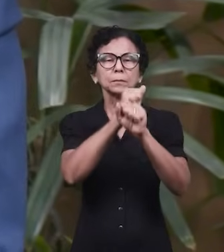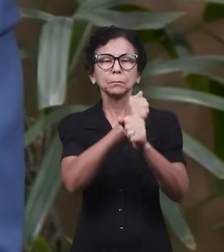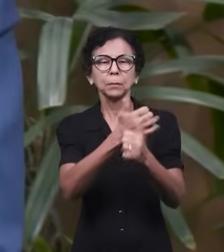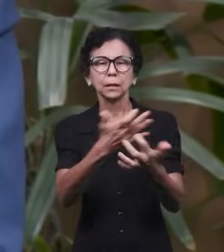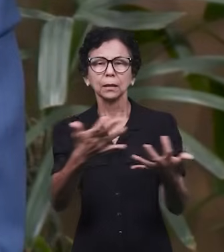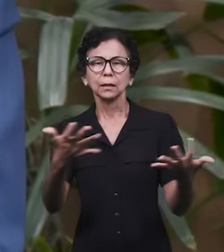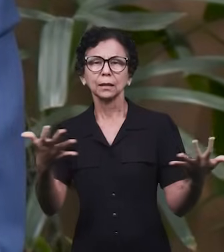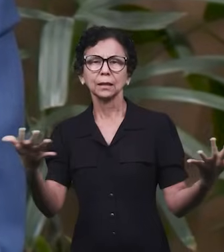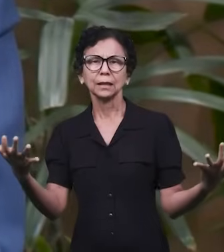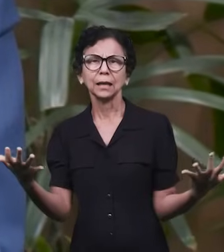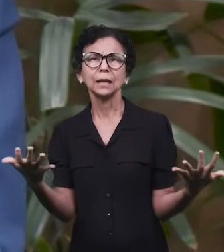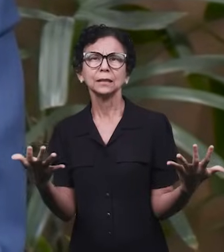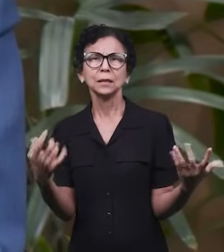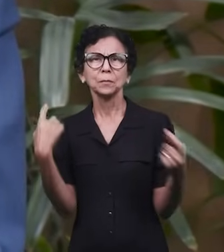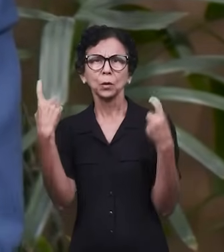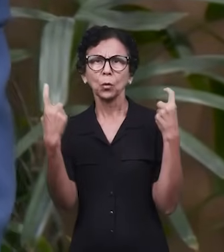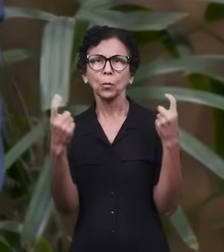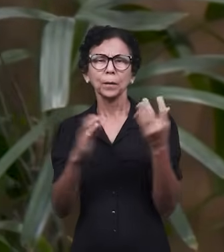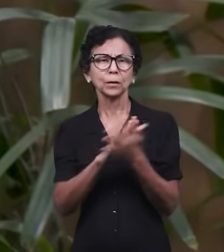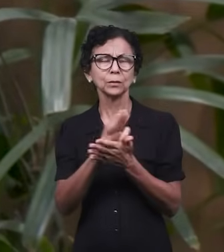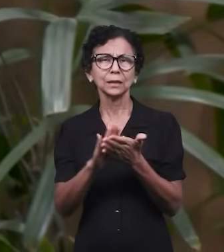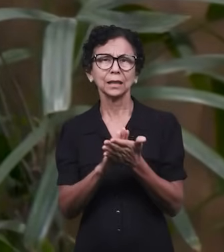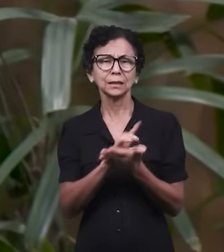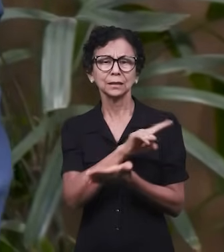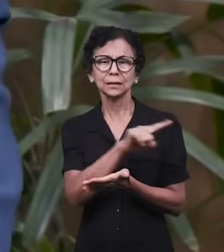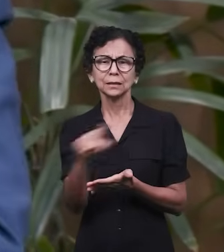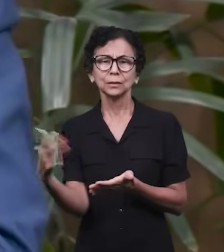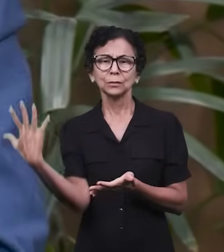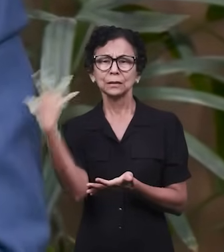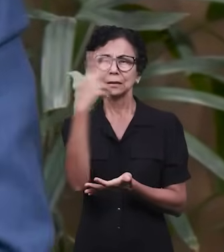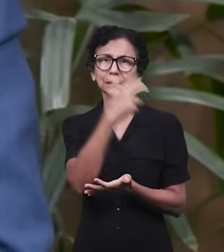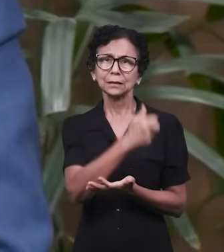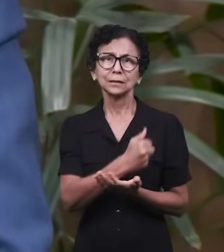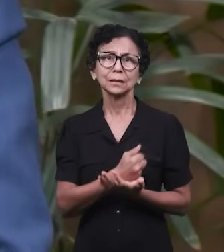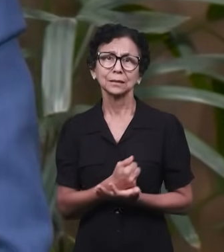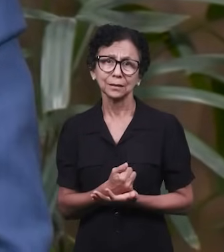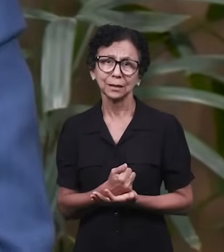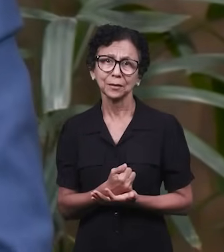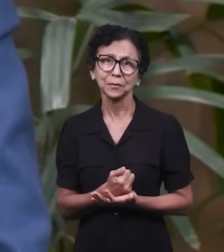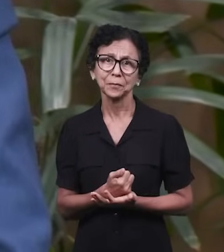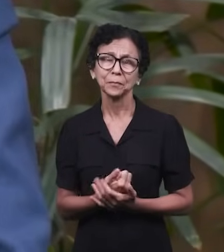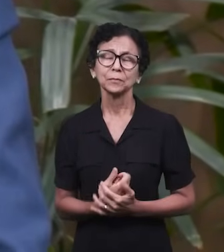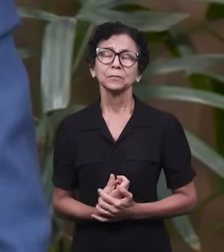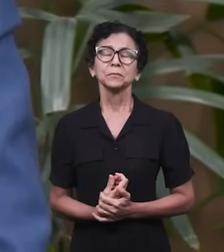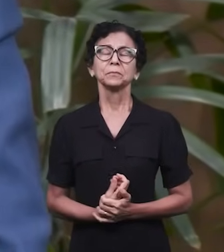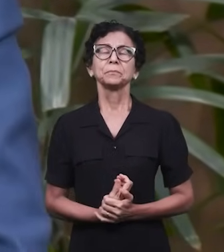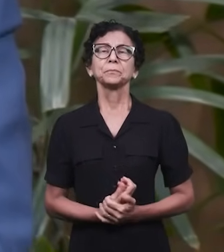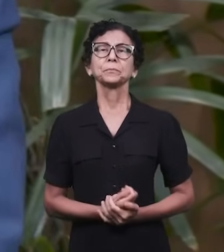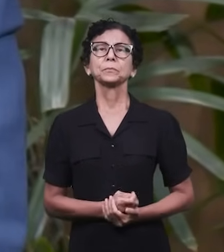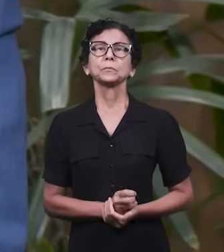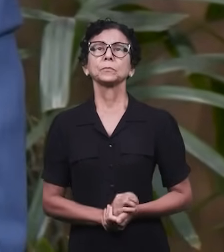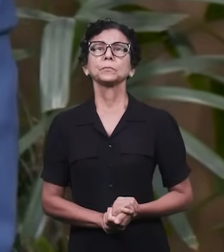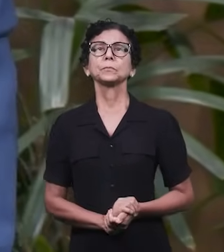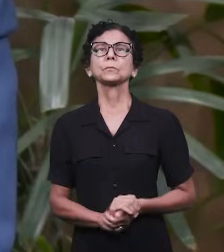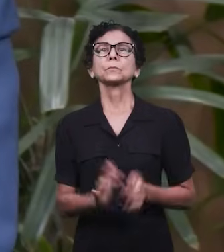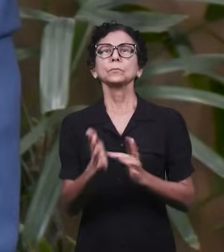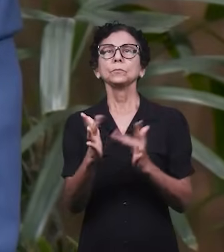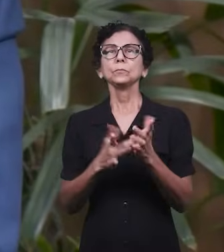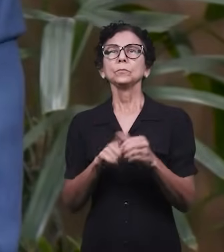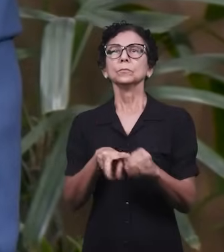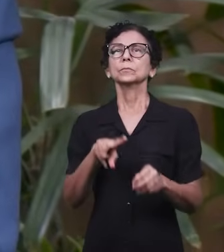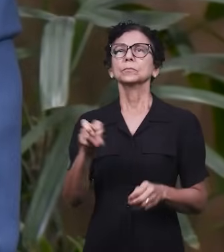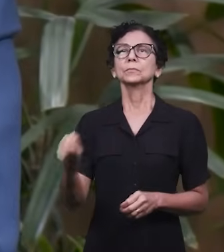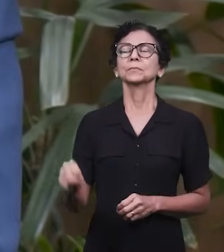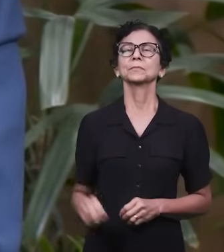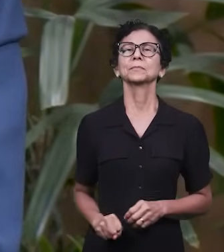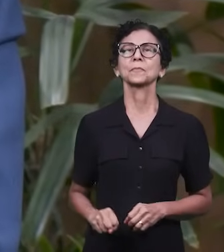pode deixar ela não pode esconder que Jesus vai voltar. Jesus vai voltar. Não vou estudar. Eu já ouvi isso na sala, tá? Eu não